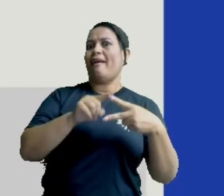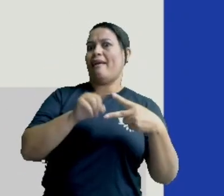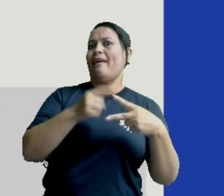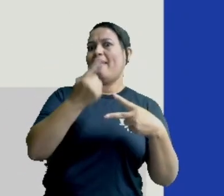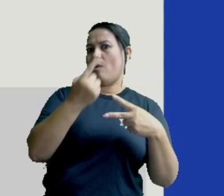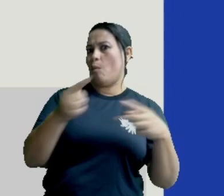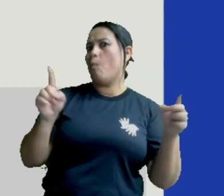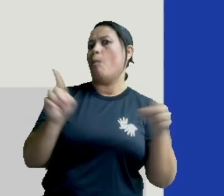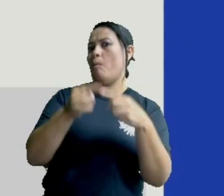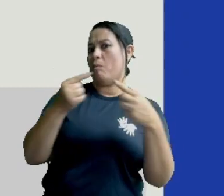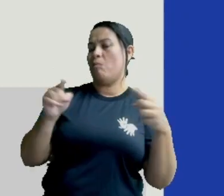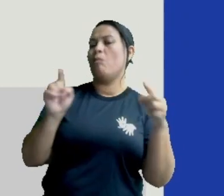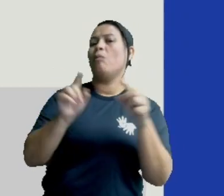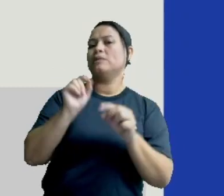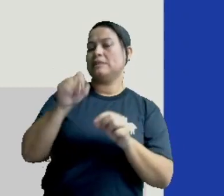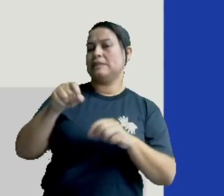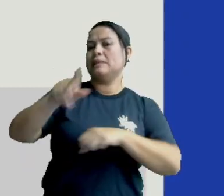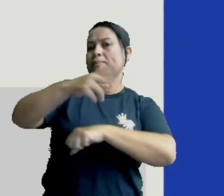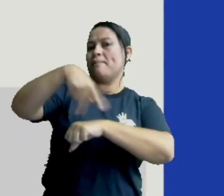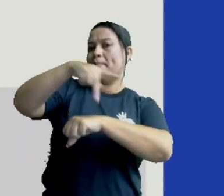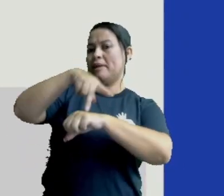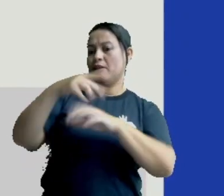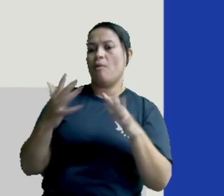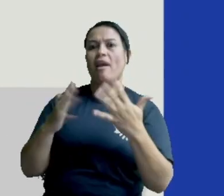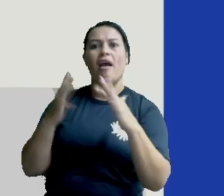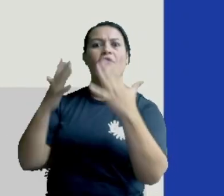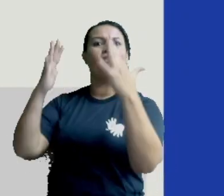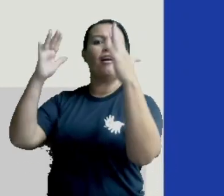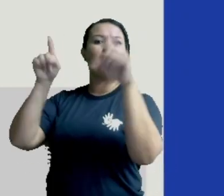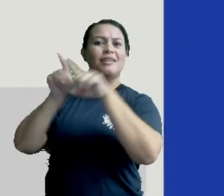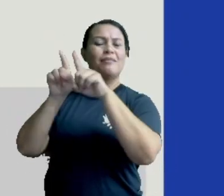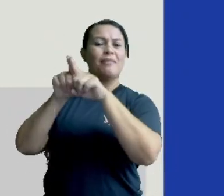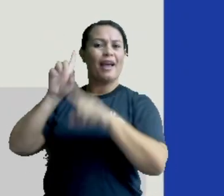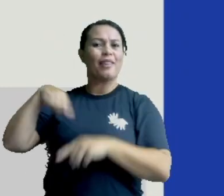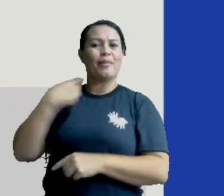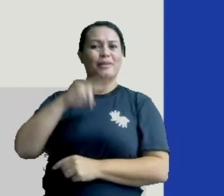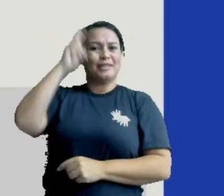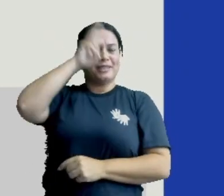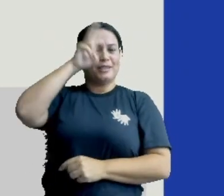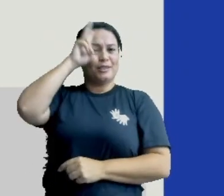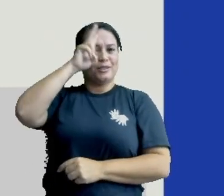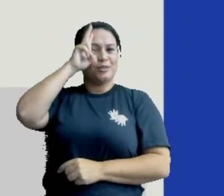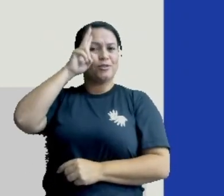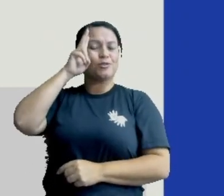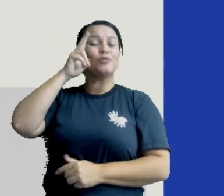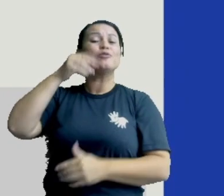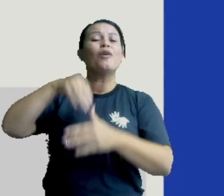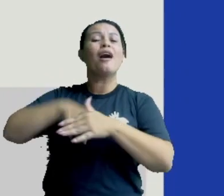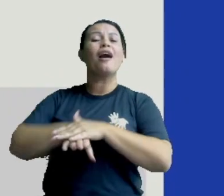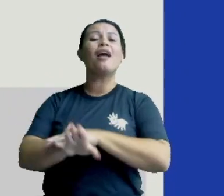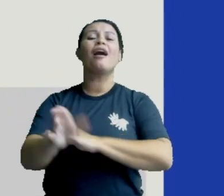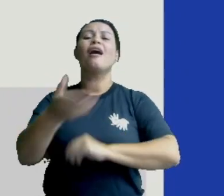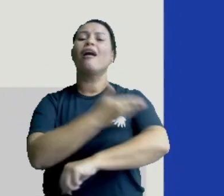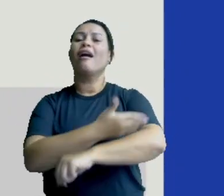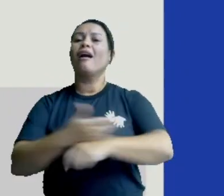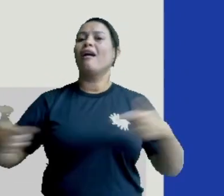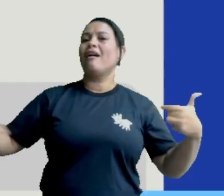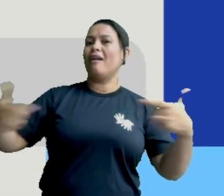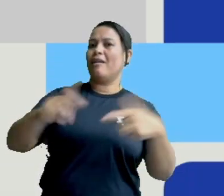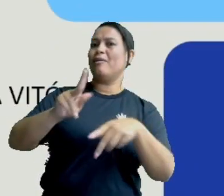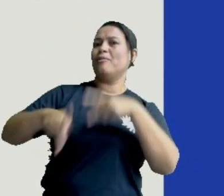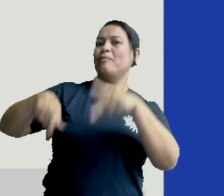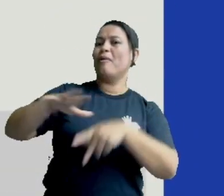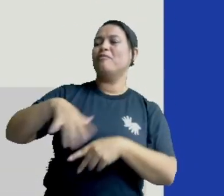né, uma composição musical patriótica que evoca e elogia a nossa história, as tradições e a luta do nosso povo.